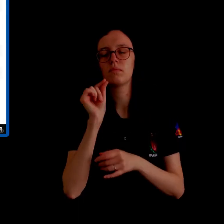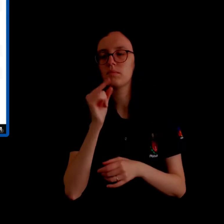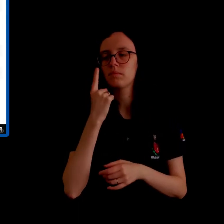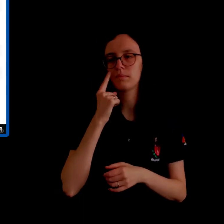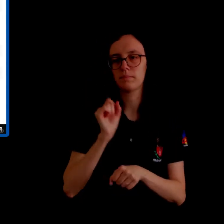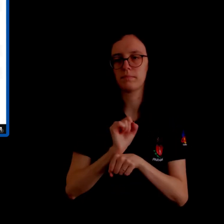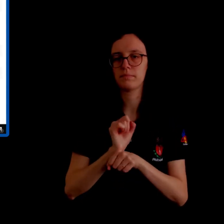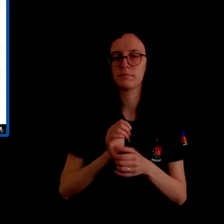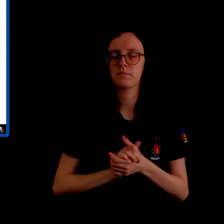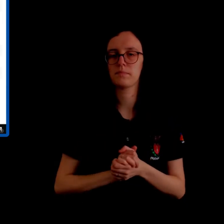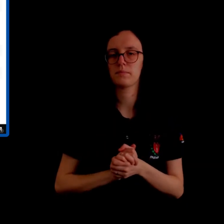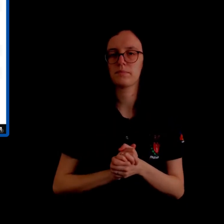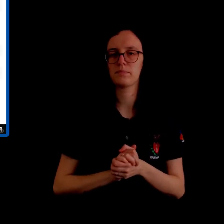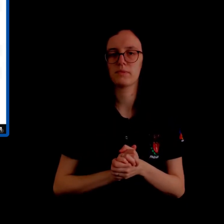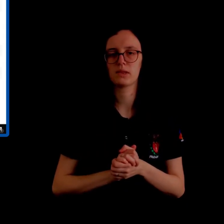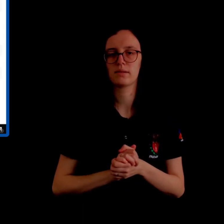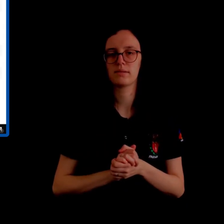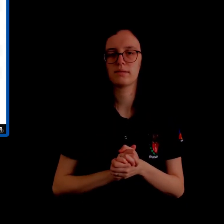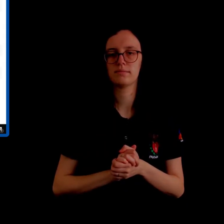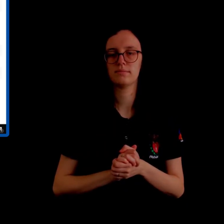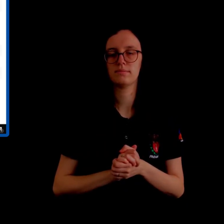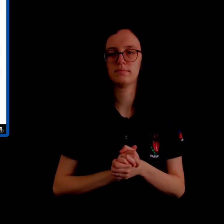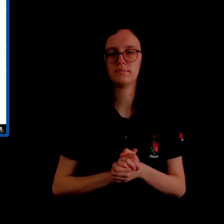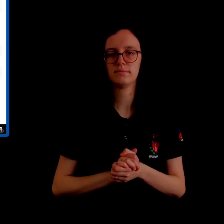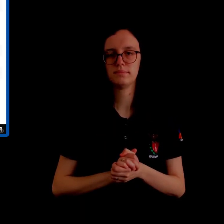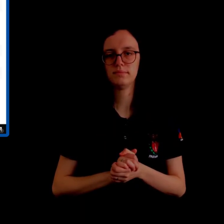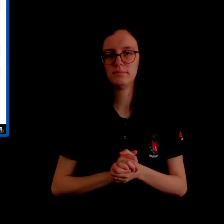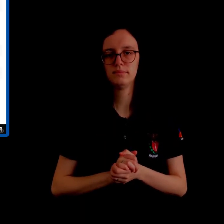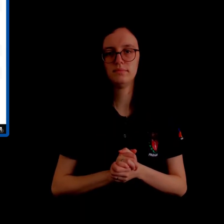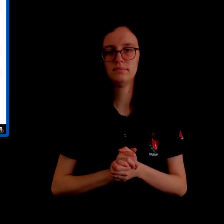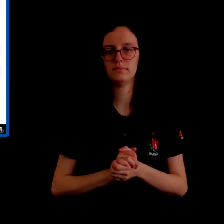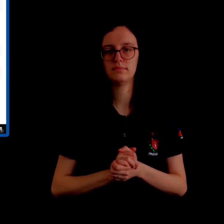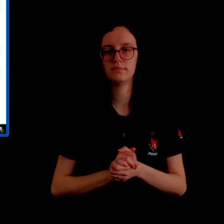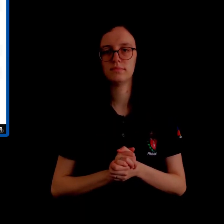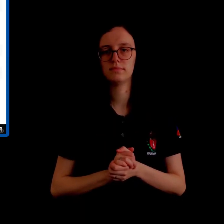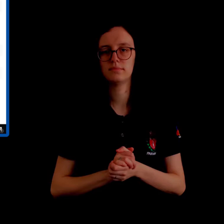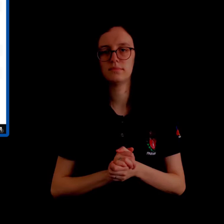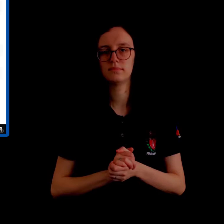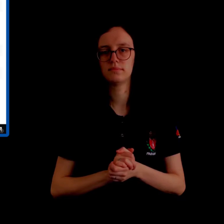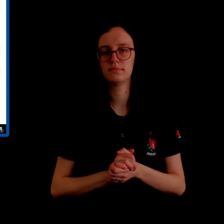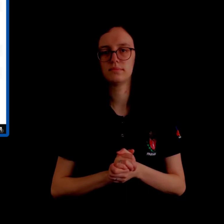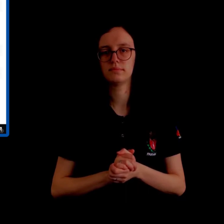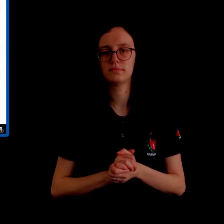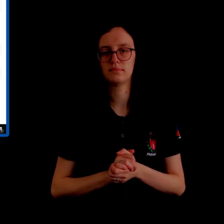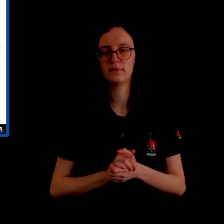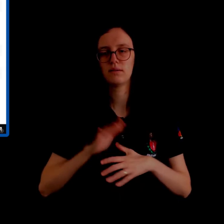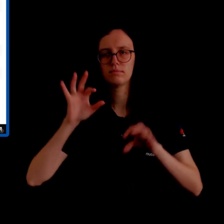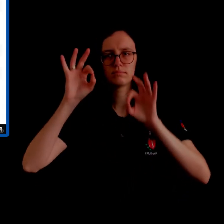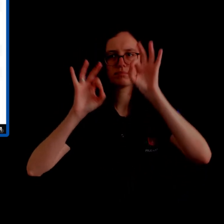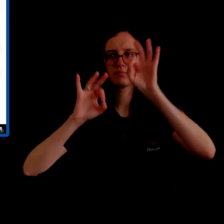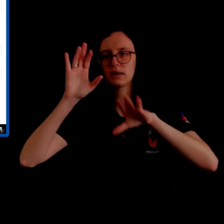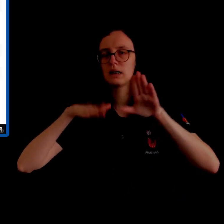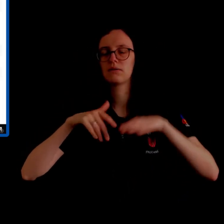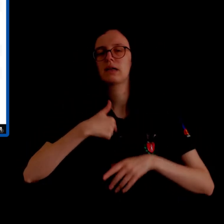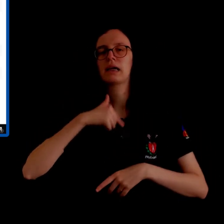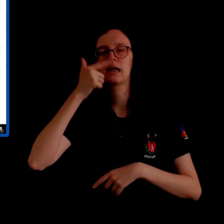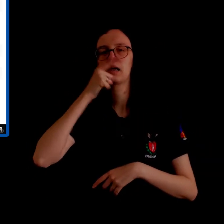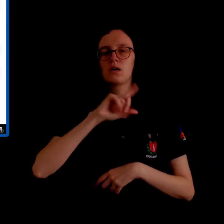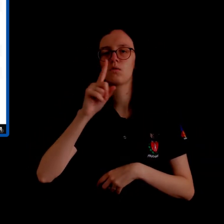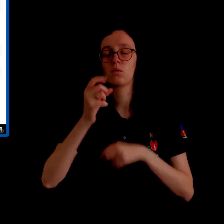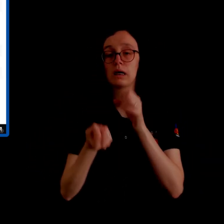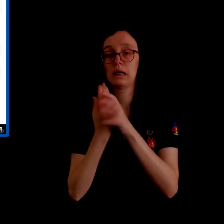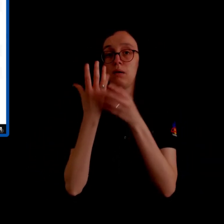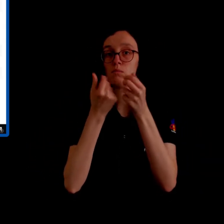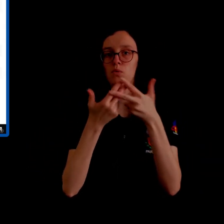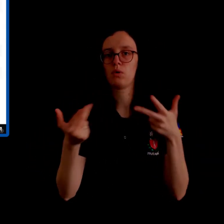né? Deixa eu ver se... às vezes essa sala aqui é Master, eu não consigo criar muita